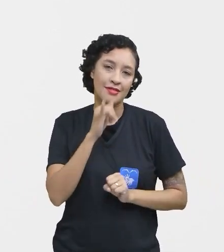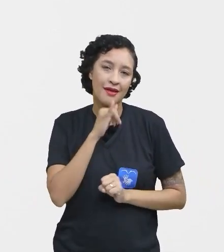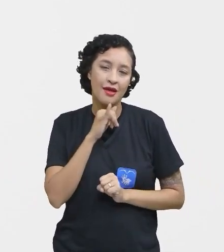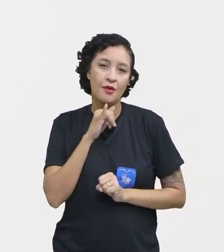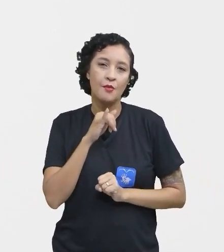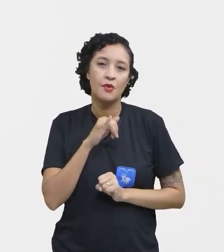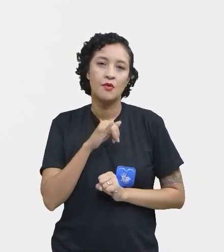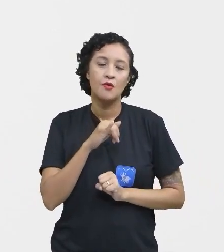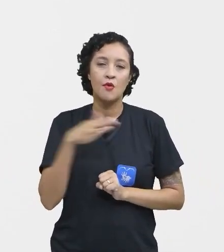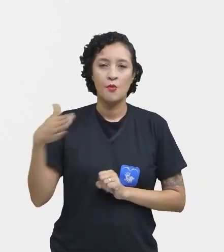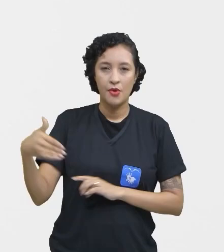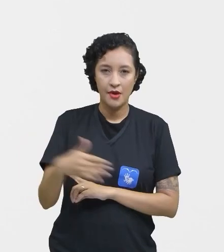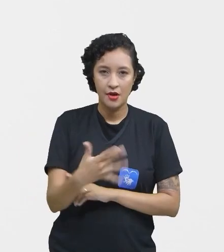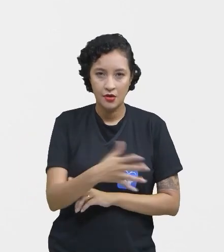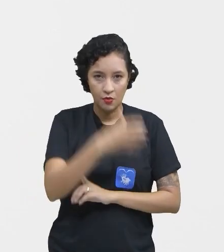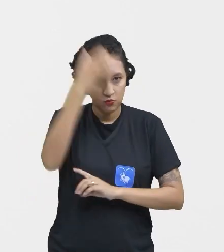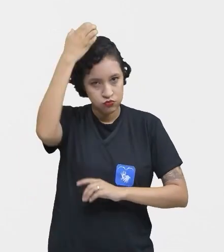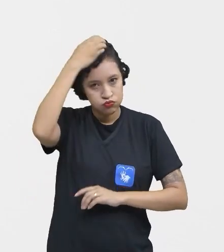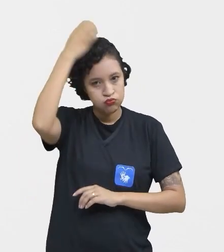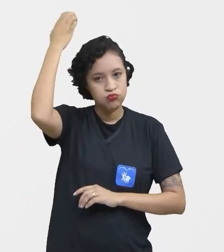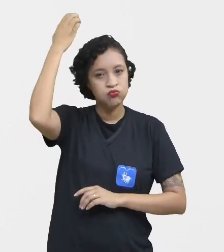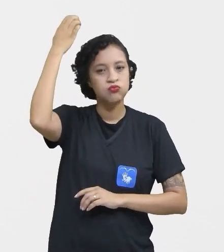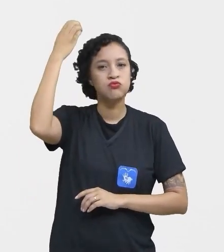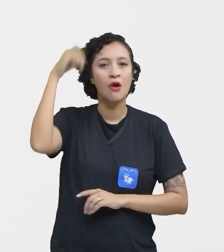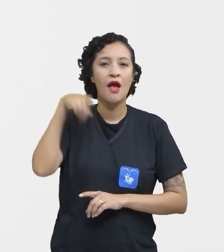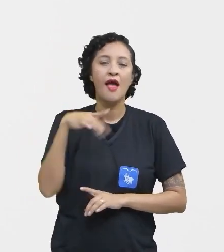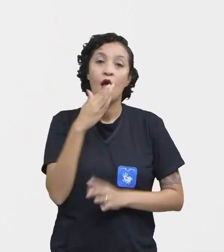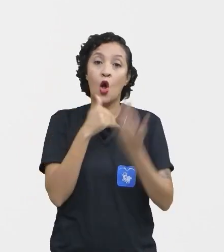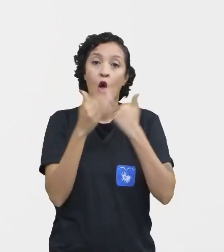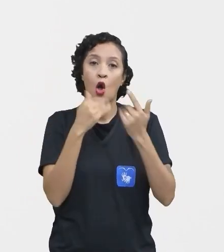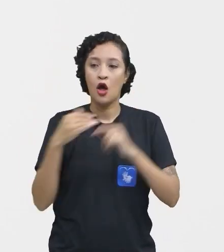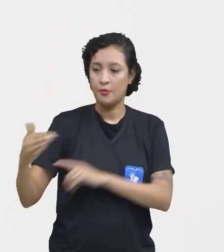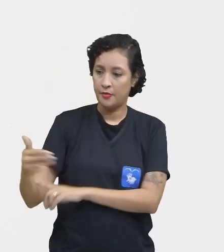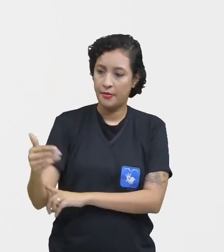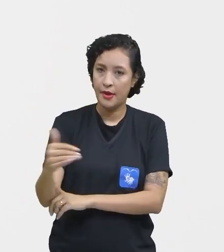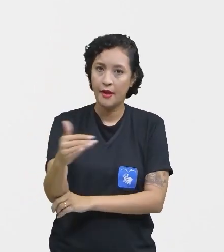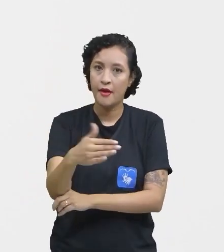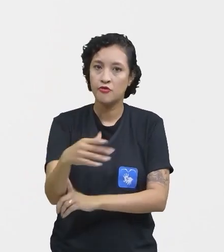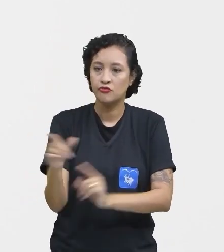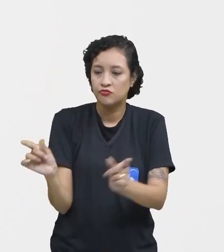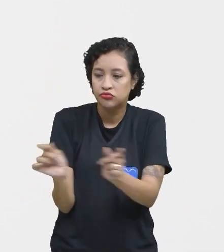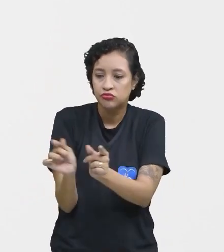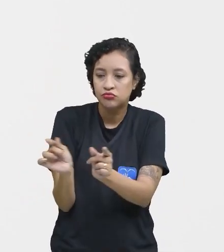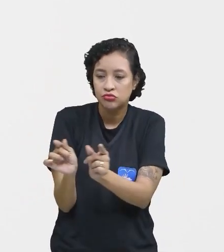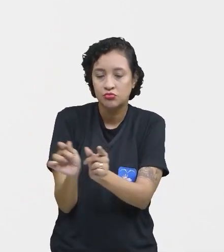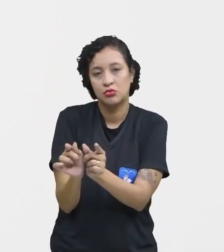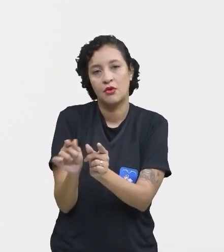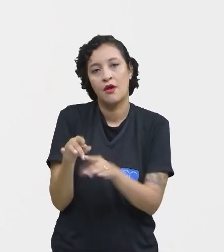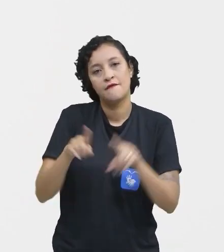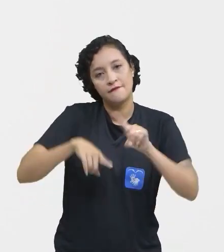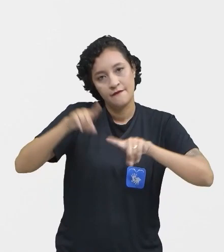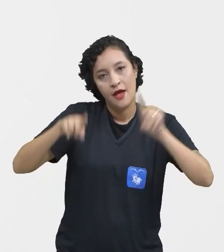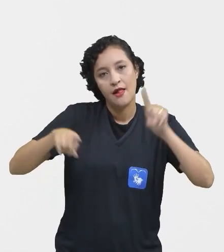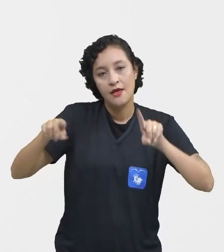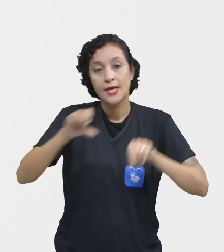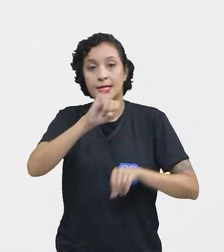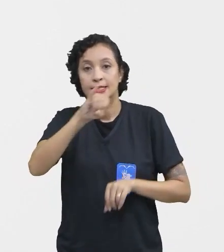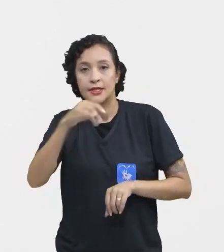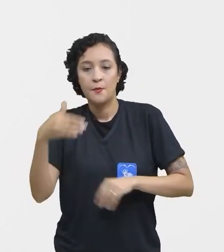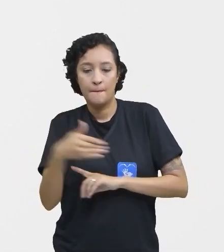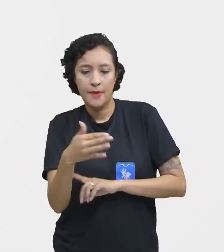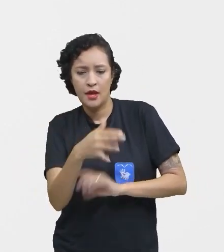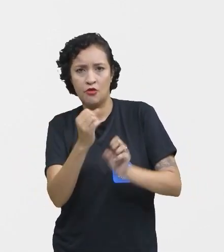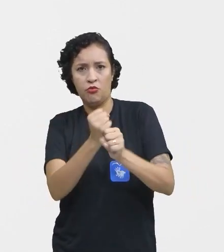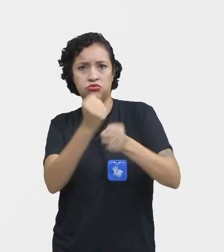grandes cardumes de sardinha, por exemplo. Então, depende do tamanho do peixe, vai variar também a alimentação dele. Ela está